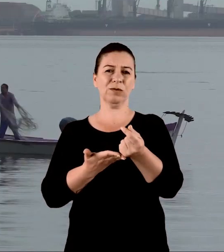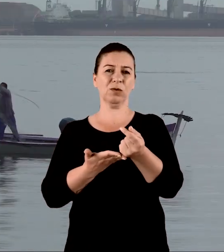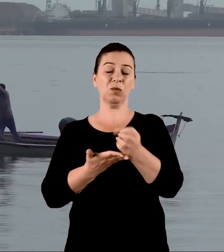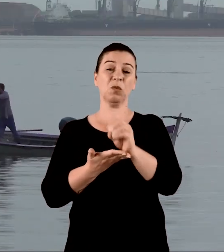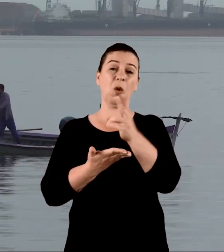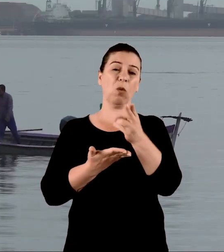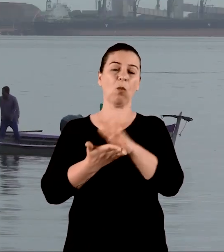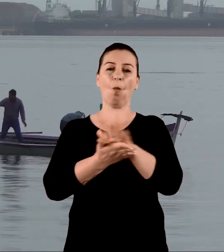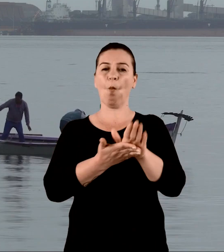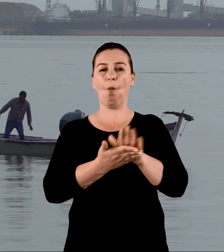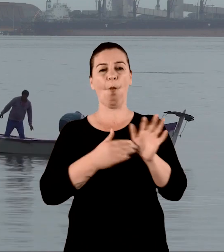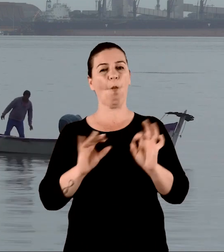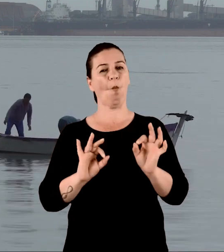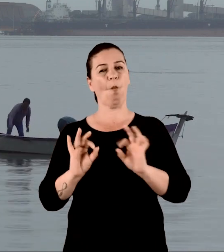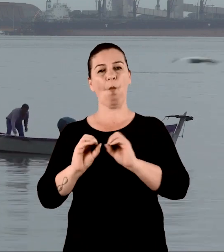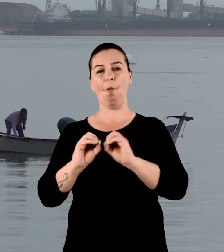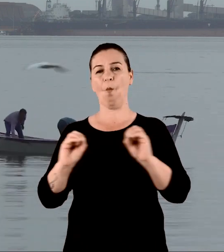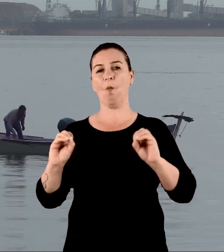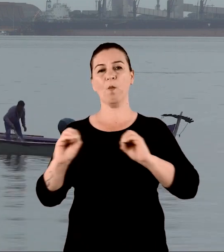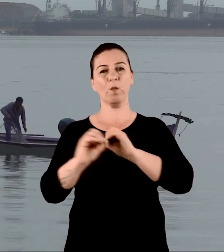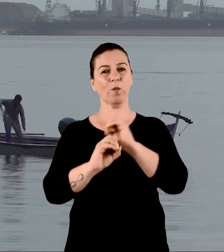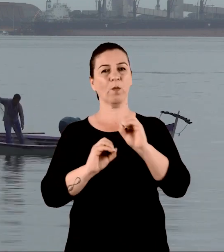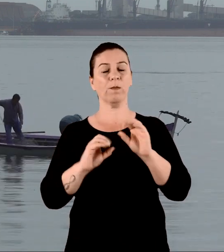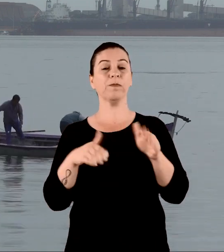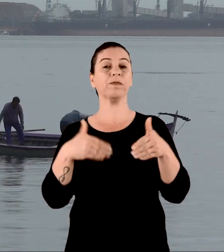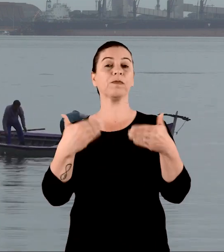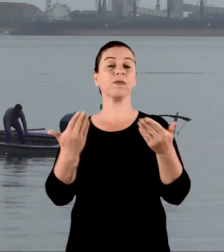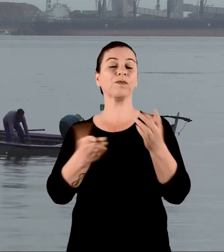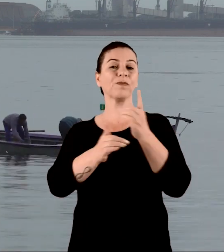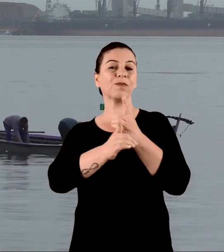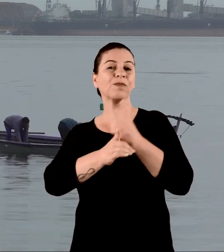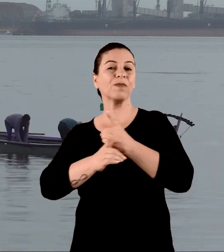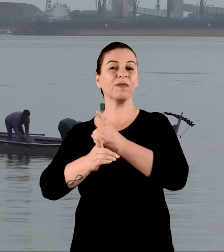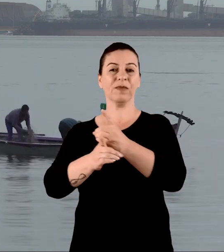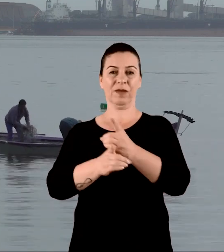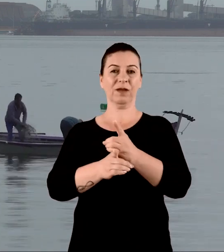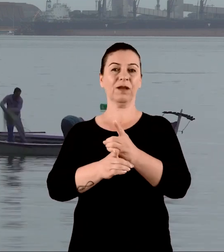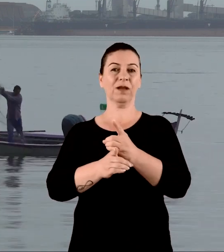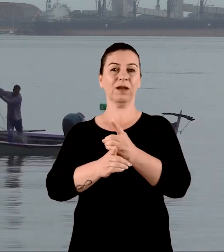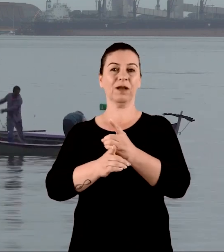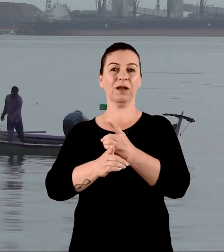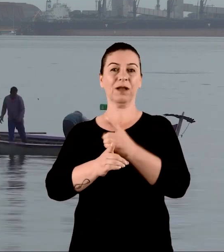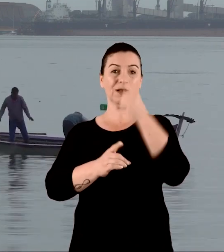ou quase nenhum recurso. Então,